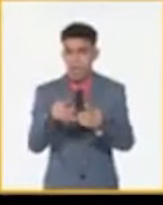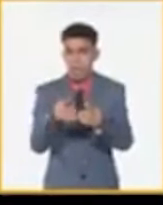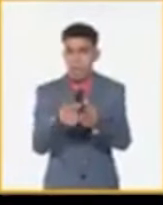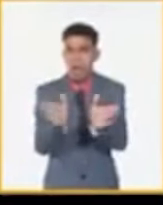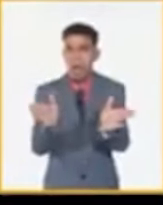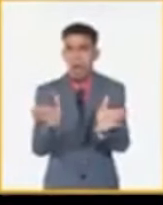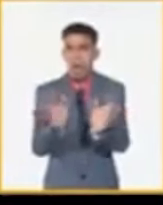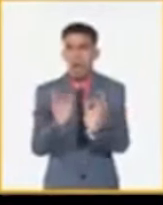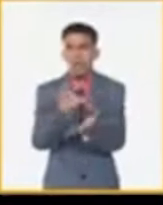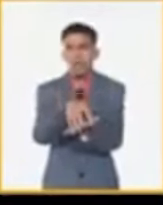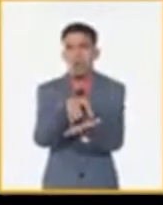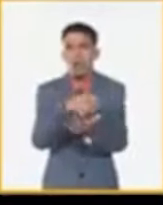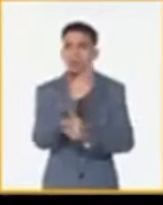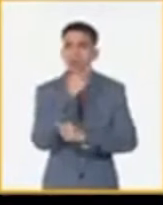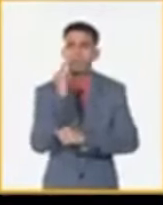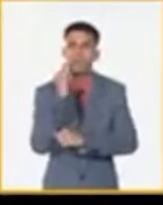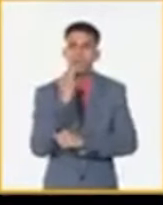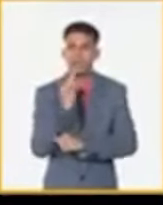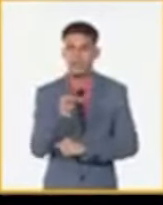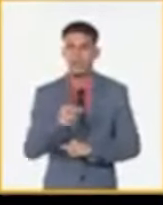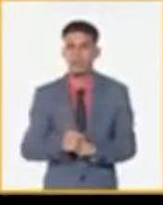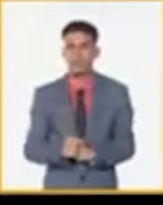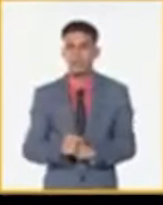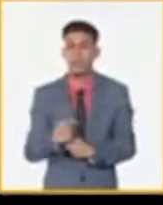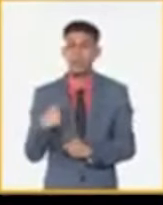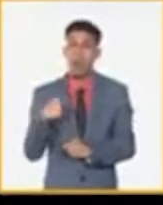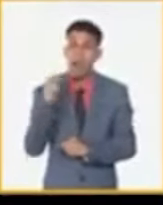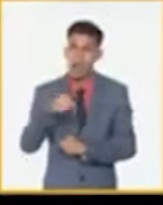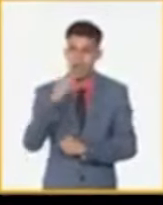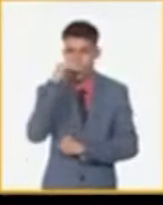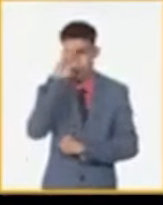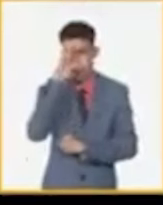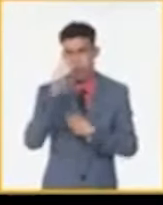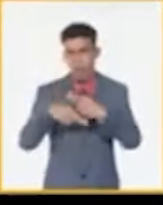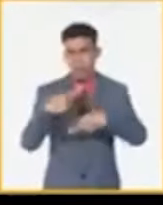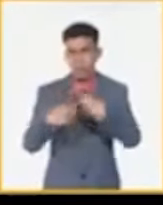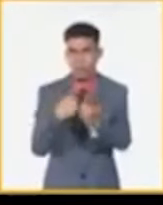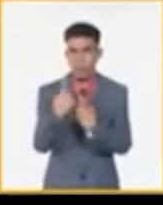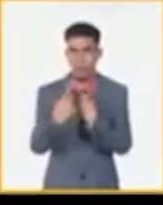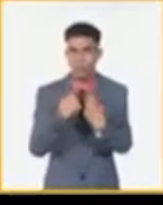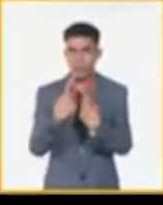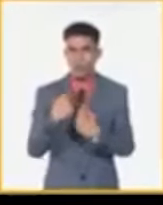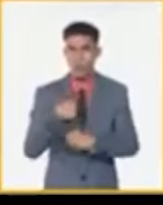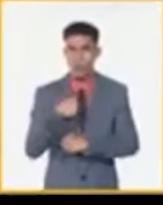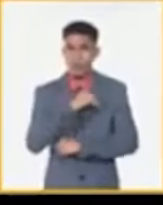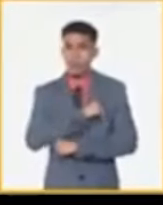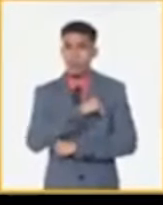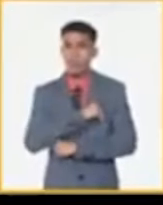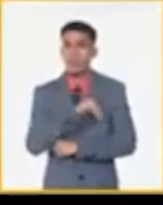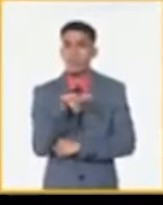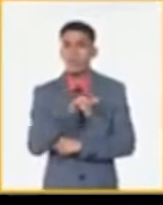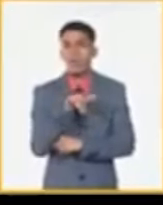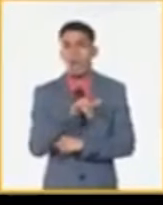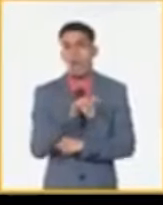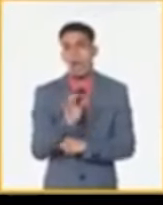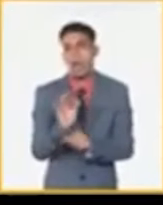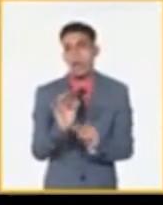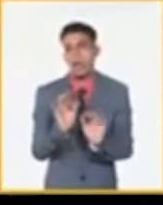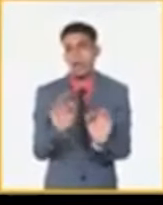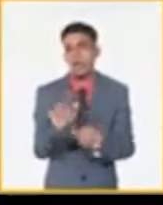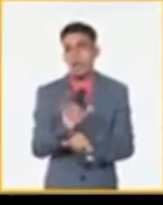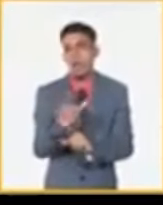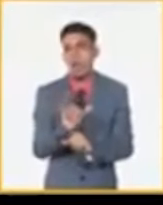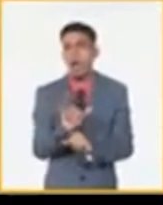inaugura Maro esta para entrevista entrevista e de eu me senti como santiago que é o personagem de